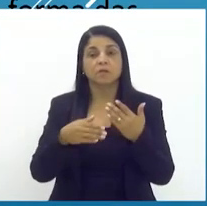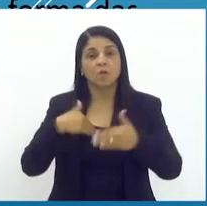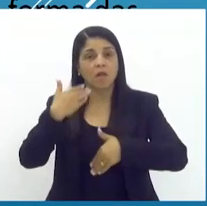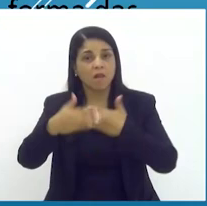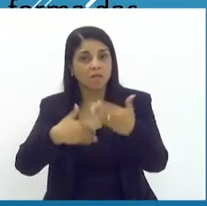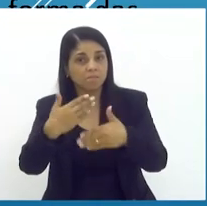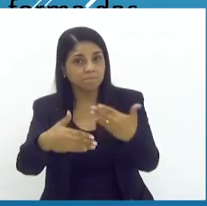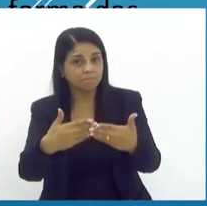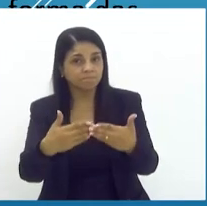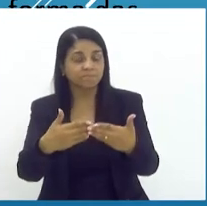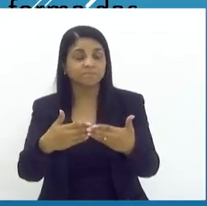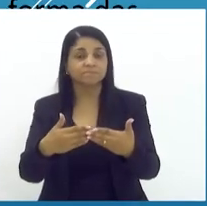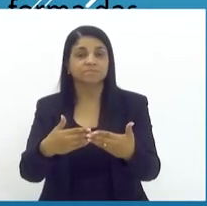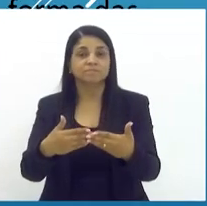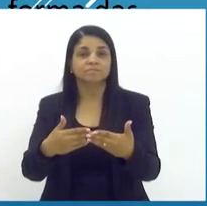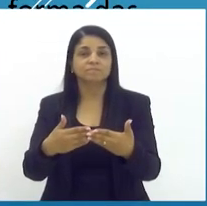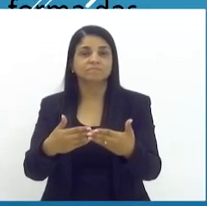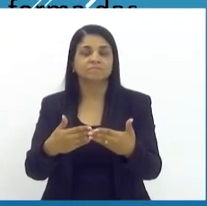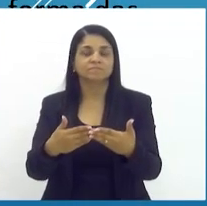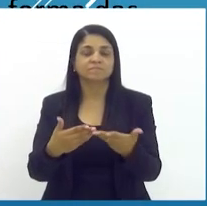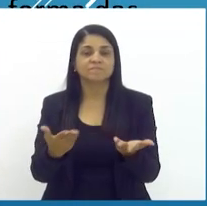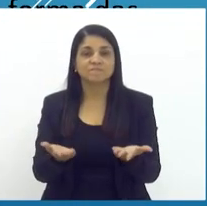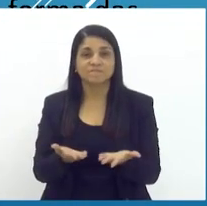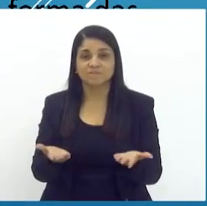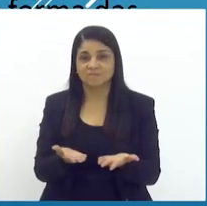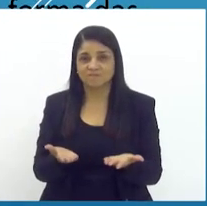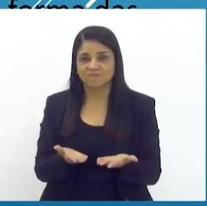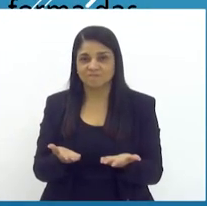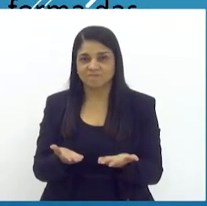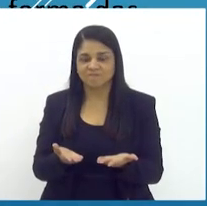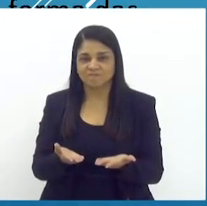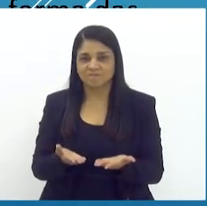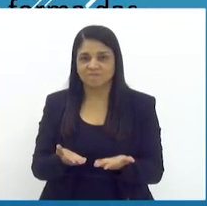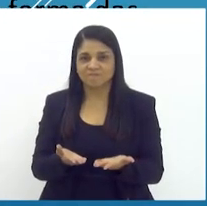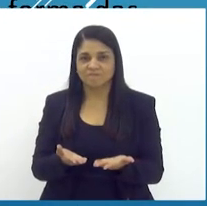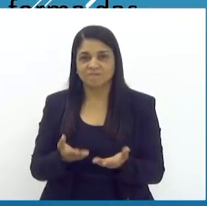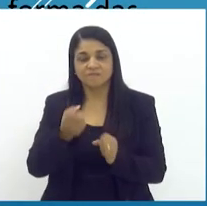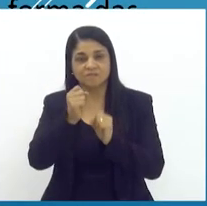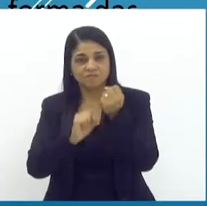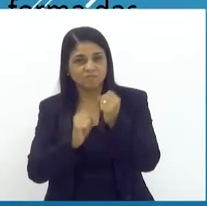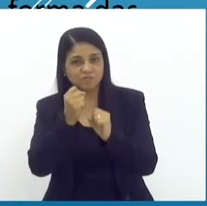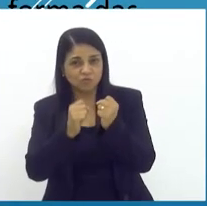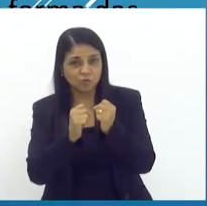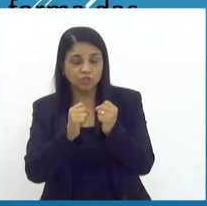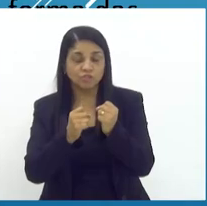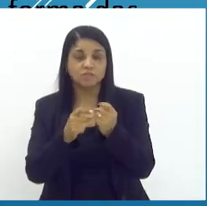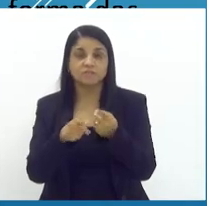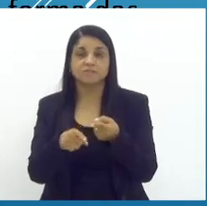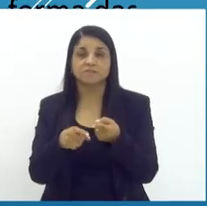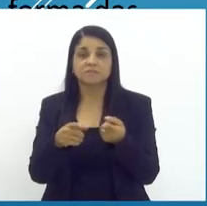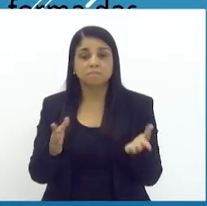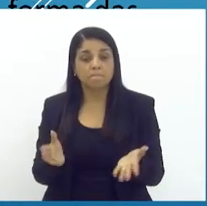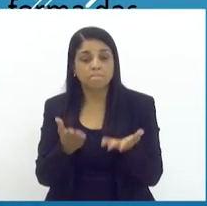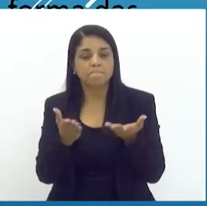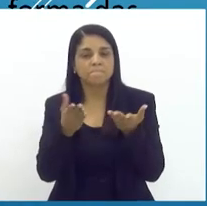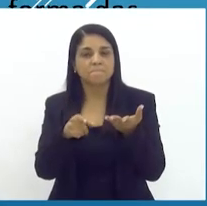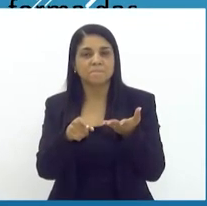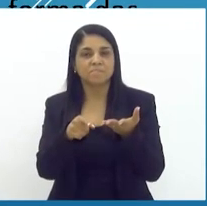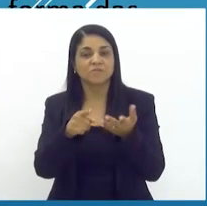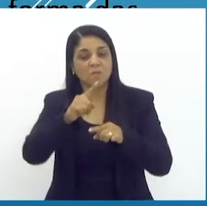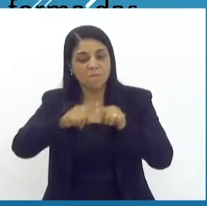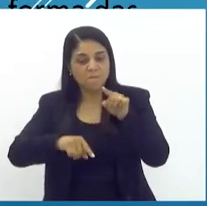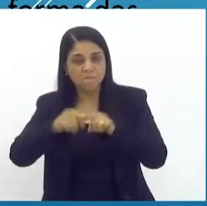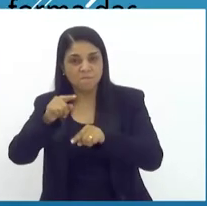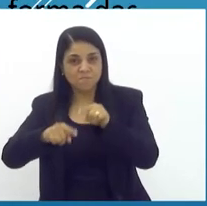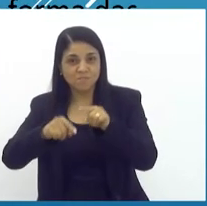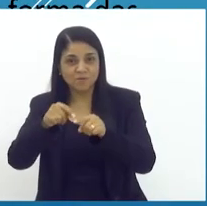se passou-se a desmontar indústria de beneficiamento para ser produtos